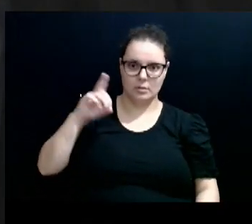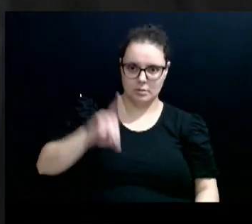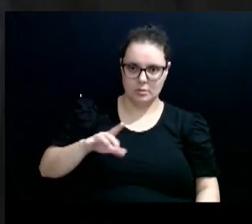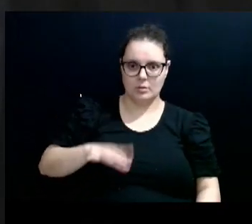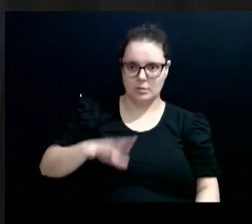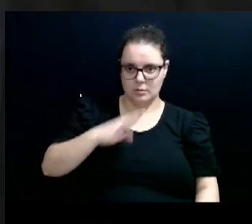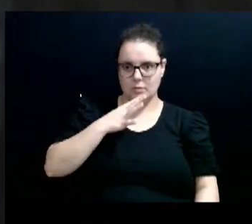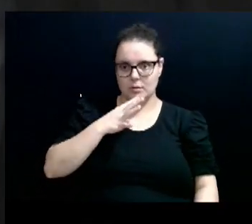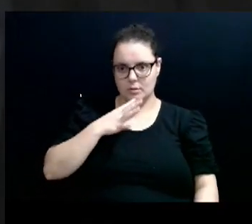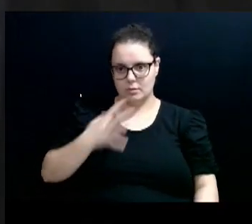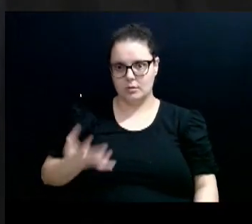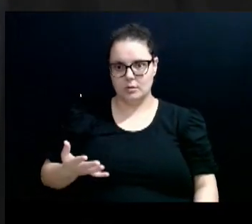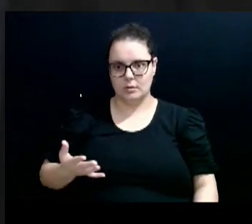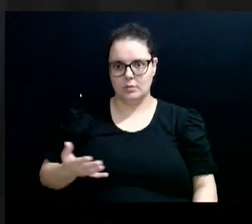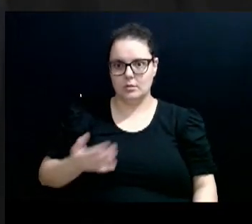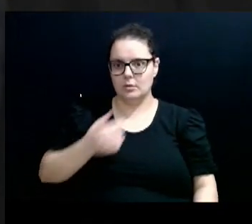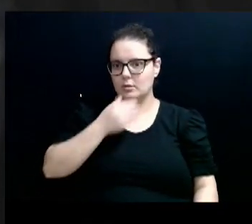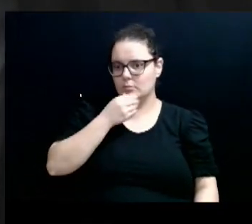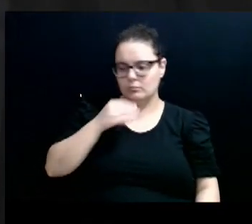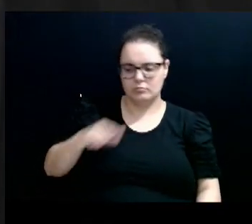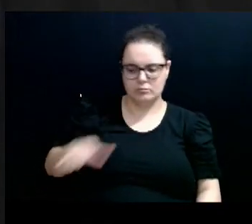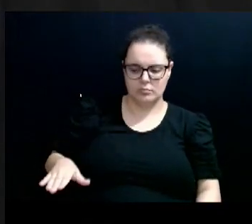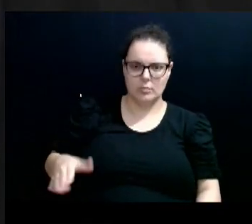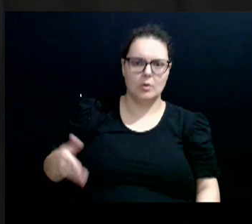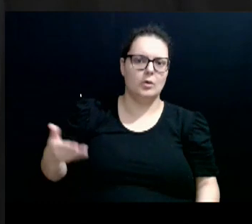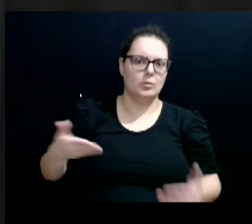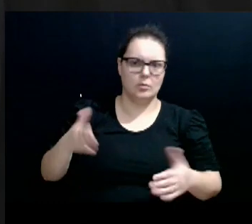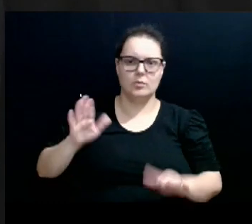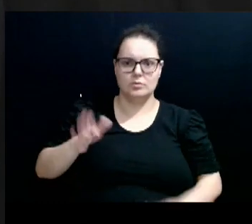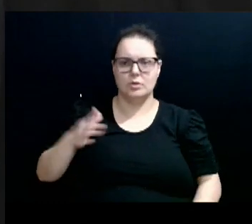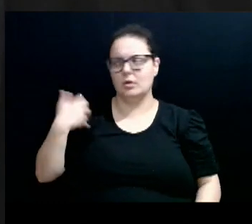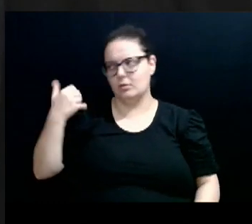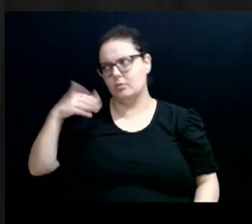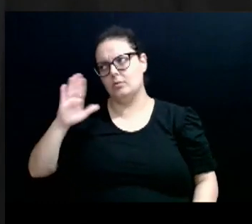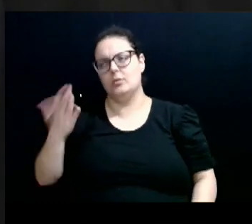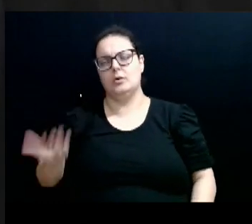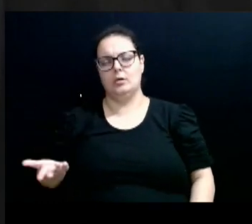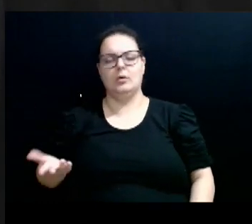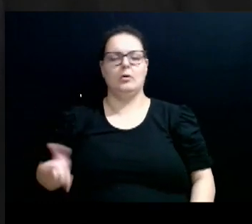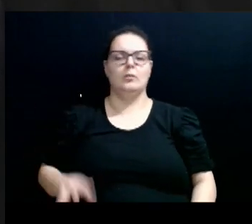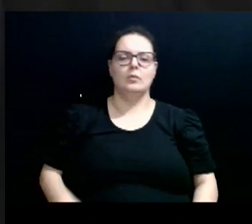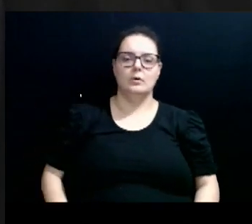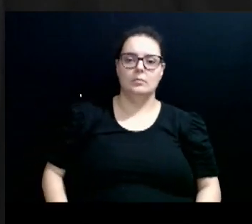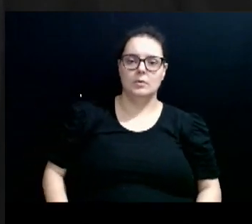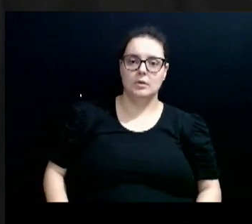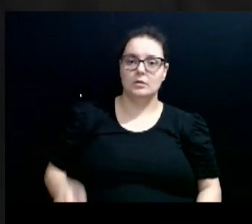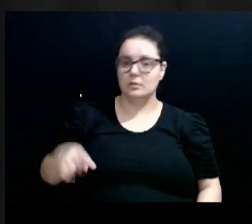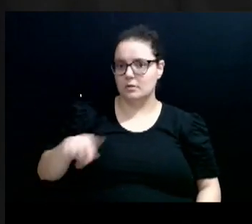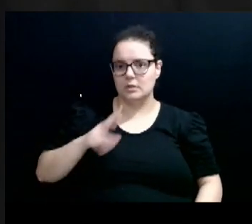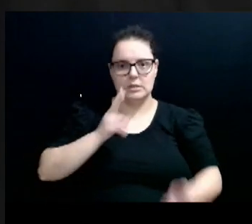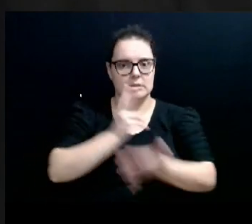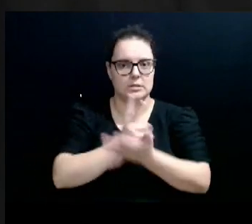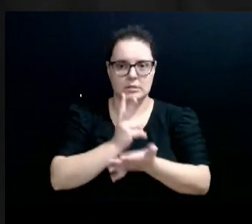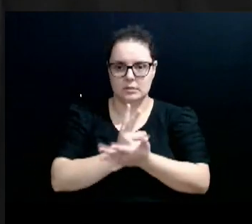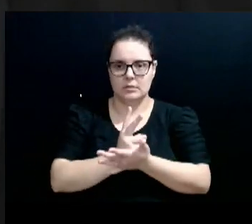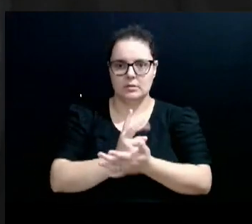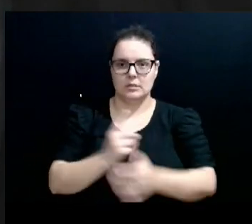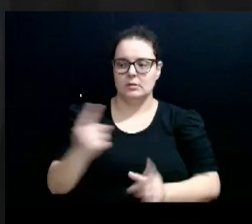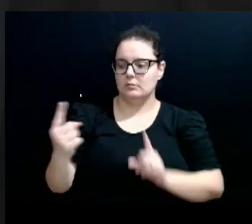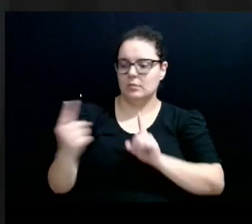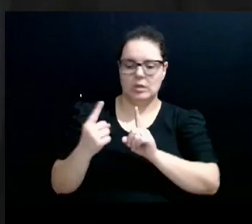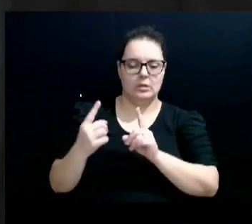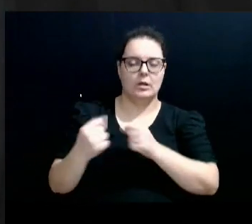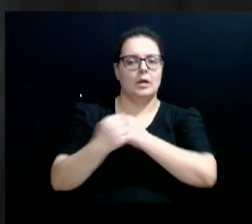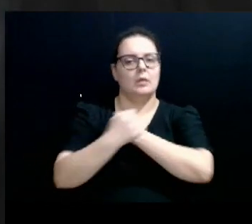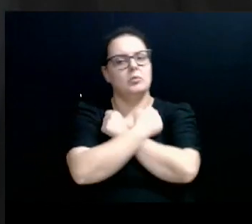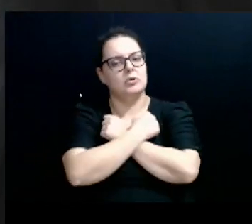era menininho tal, hoje já são homens formados, e eles sempre, quando vê a gente, abraçam, falam, nossa,